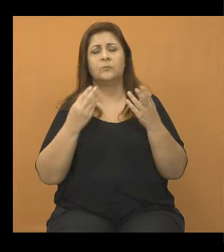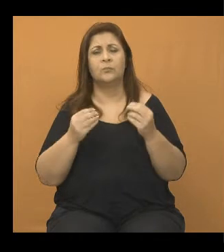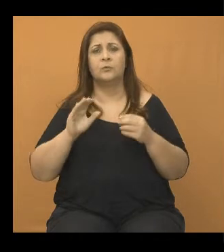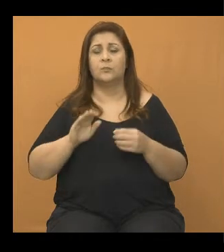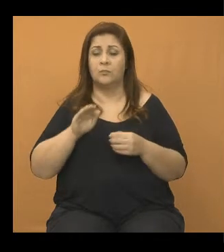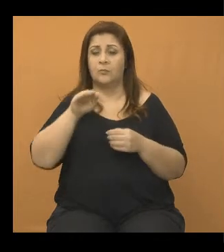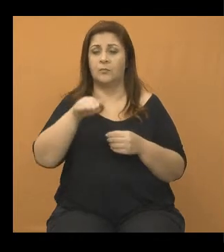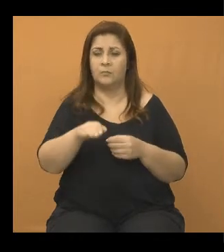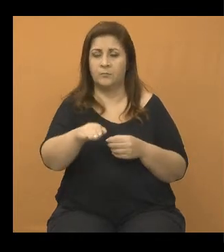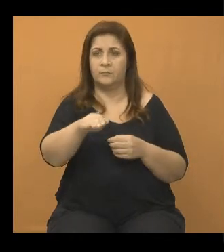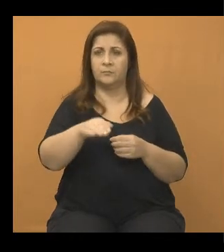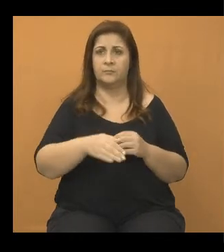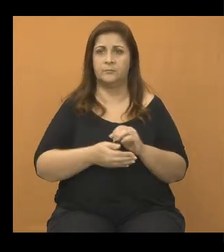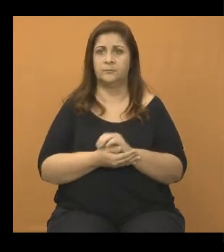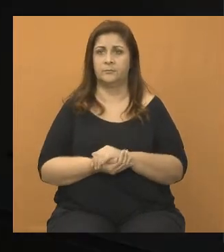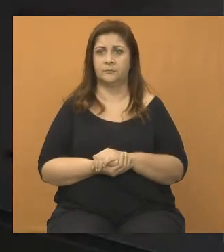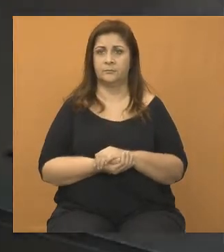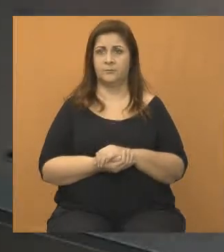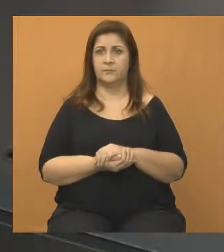no